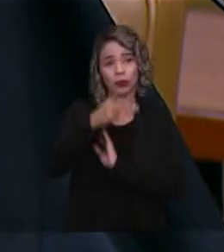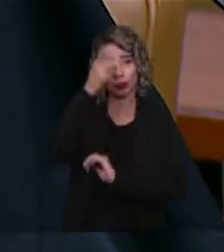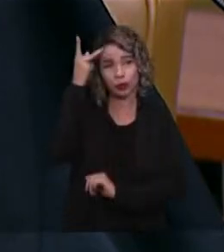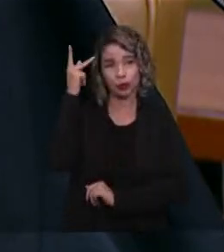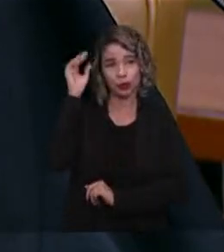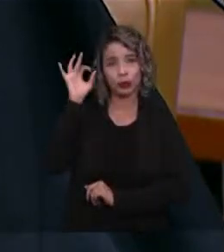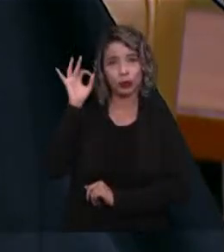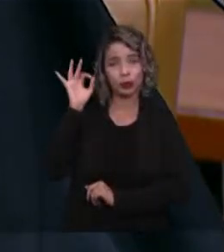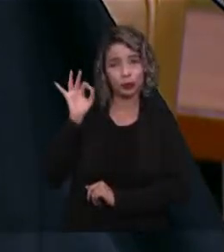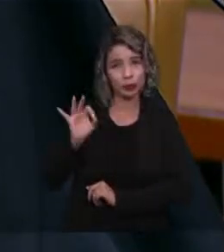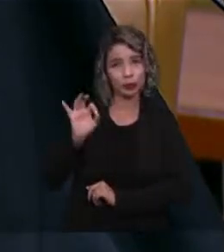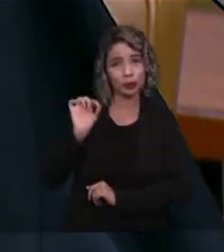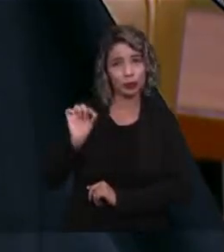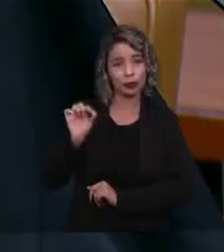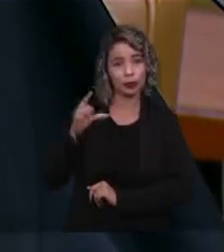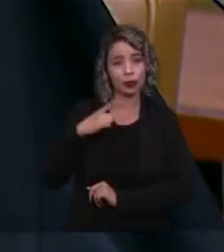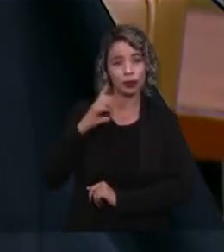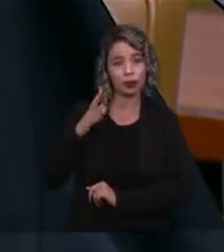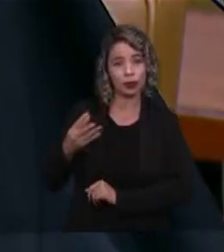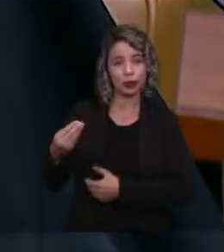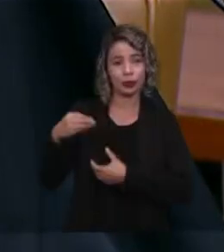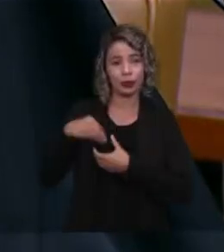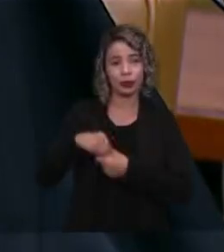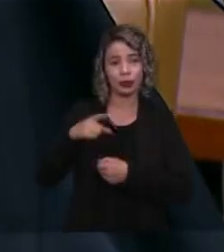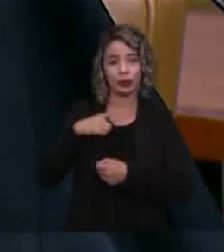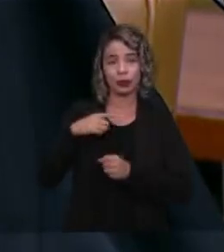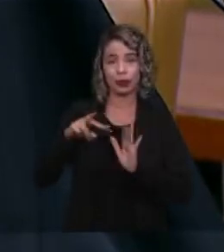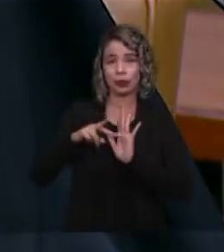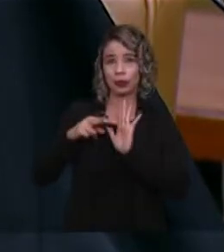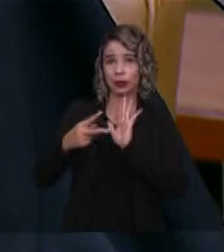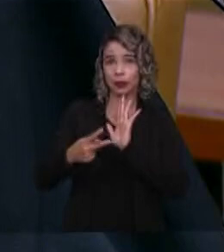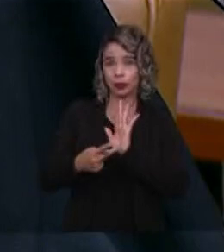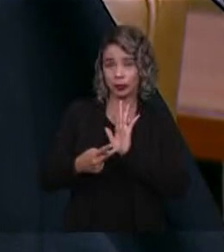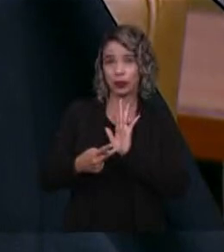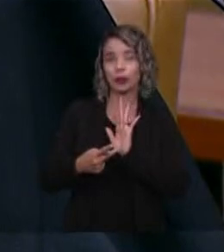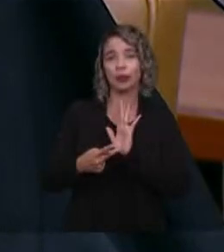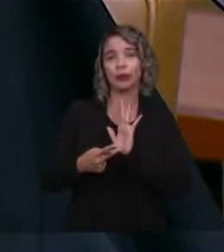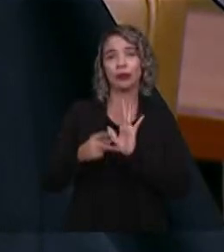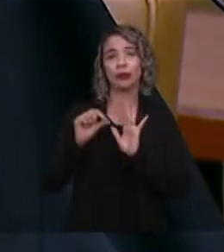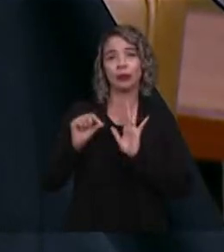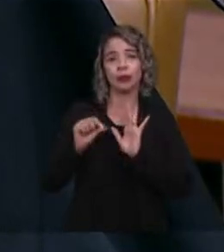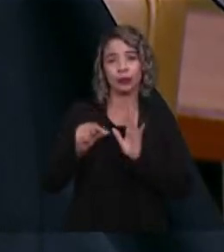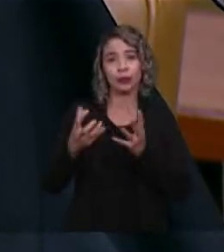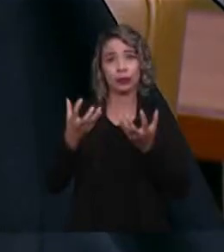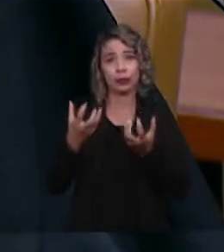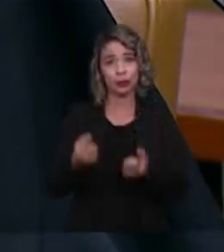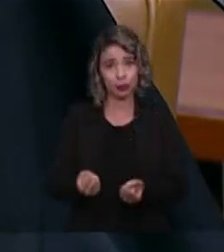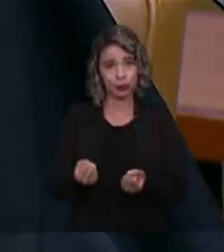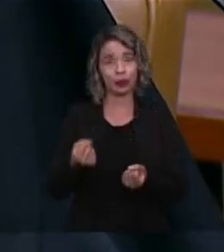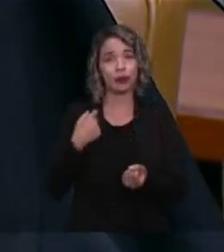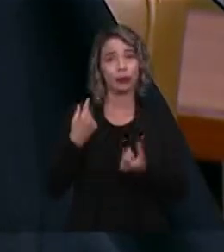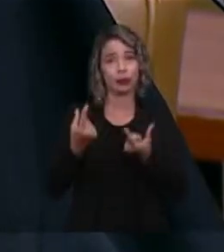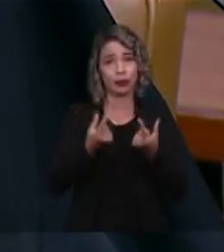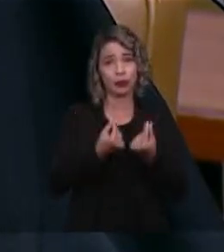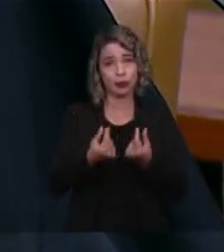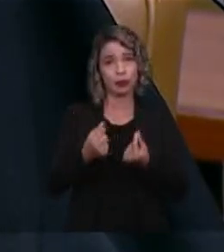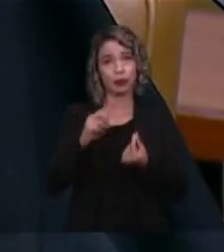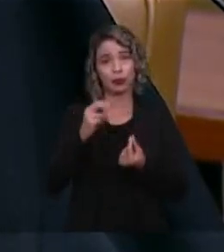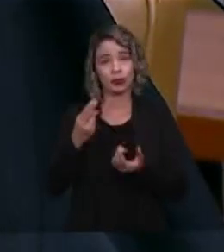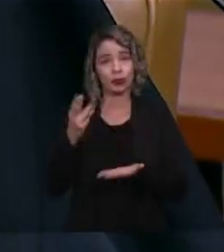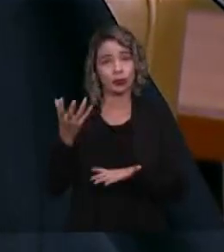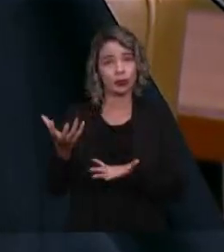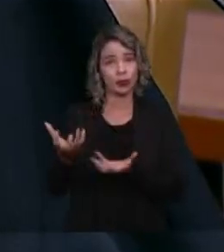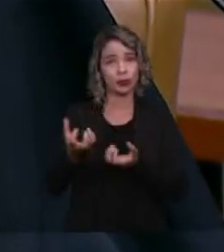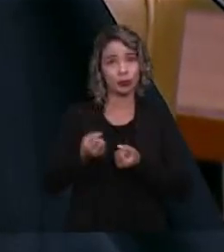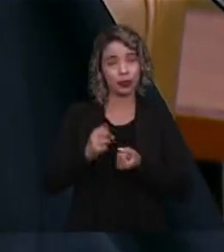vale dizer, que se encontre comprovado o nexo de causalidade entre a vantagem devida solicitada, aceita ou recebida e a atuação concreta do